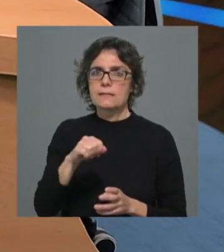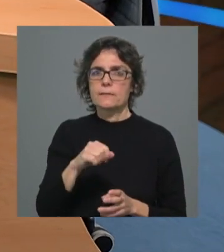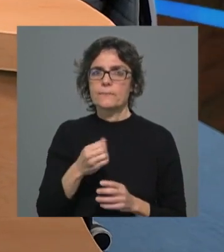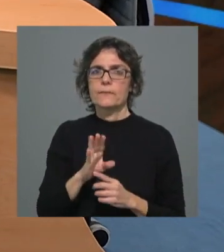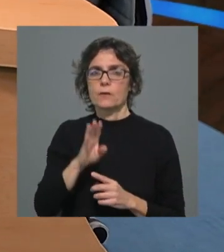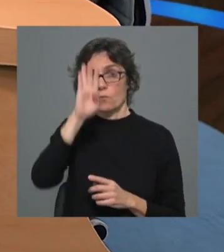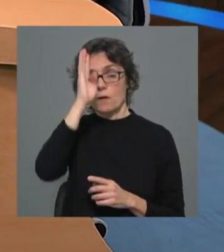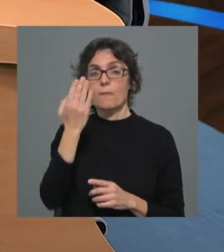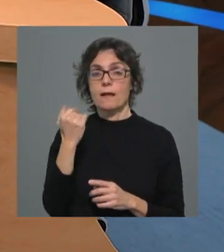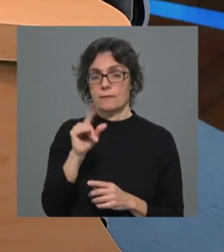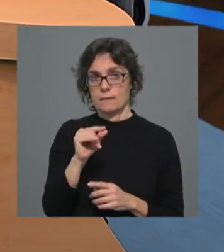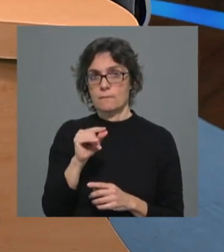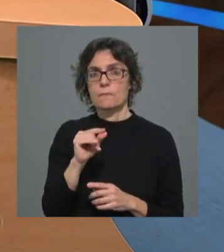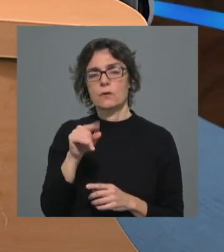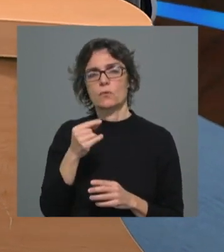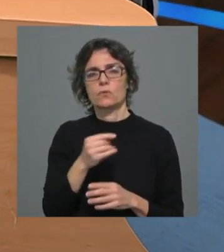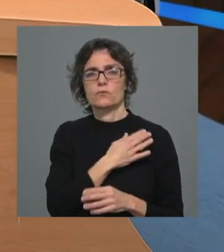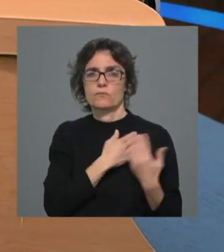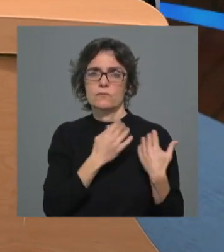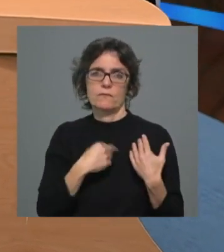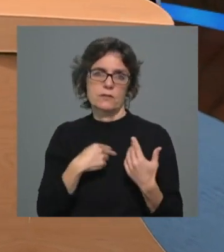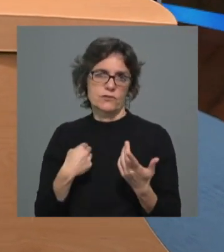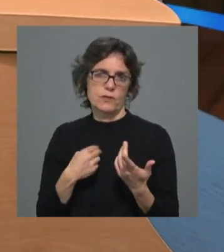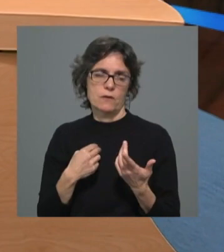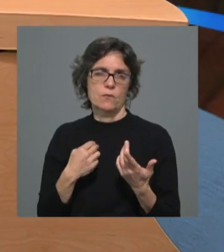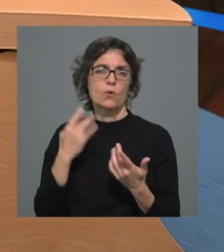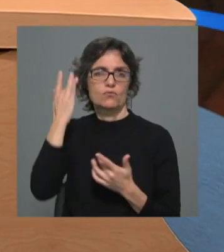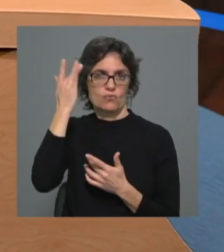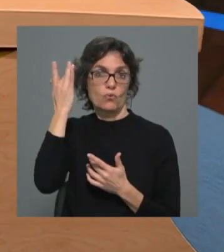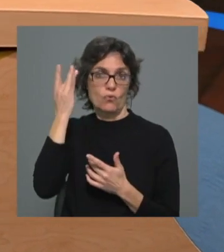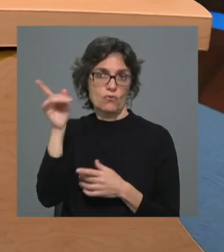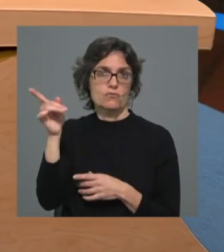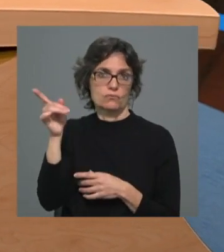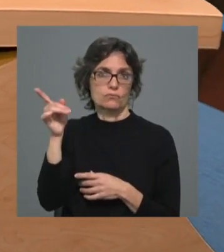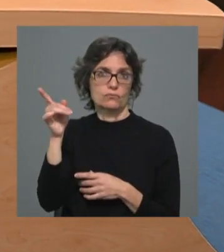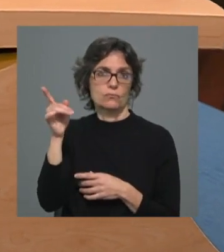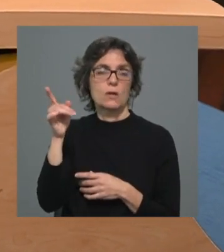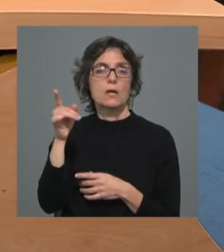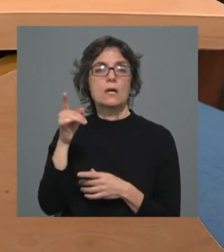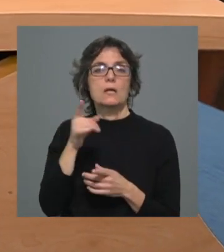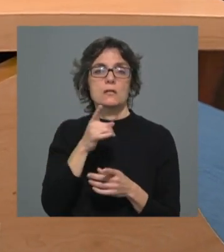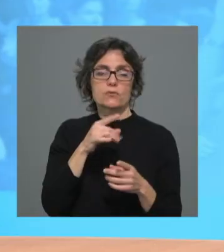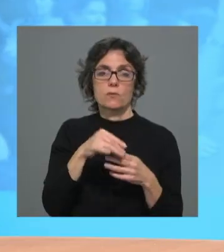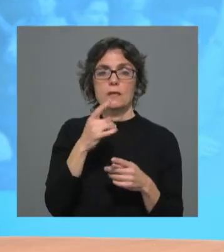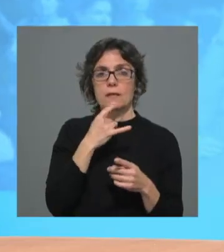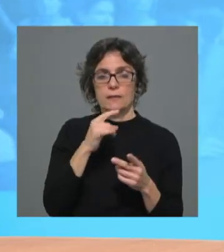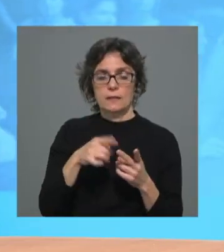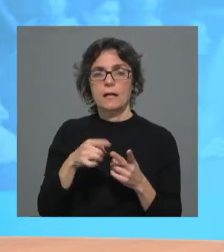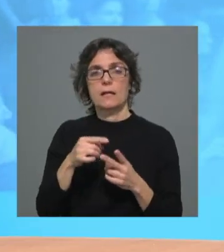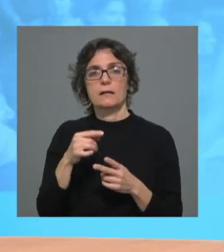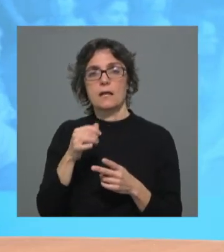em viagens com outros responsáveis cristãos, sobretudo do mundo ortodoxo. Agora, estamos a falar do líder da Igreja Anglicana, do líder da Igreja da Escócia,